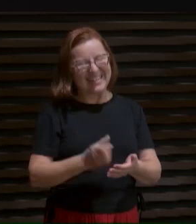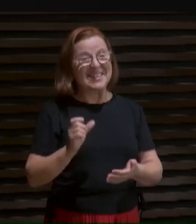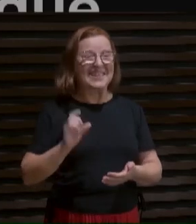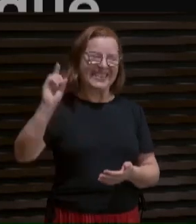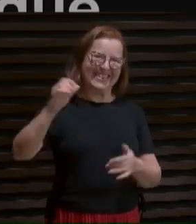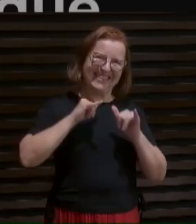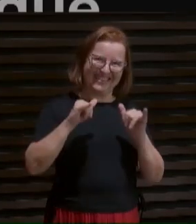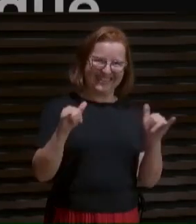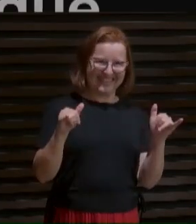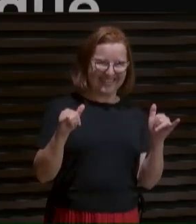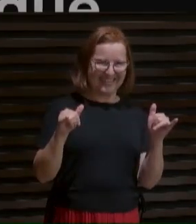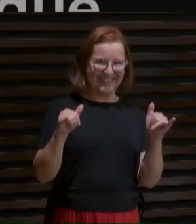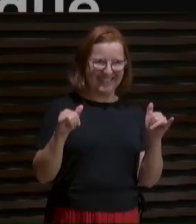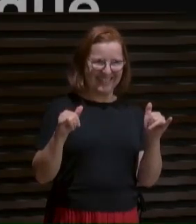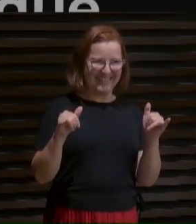isto.